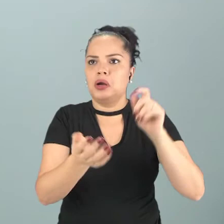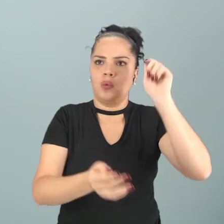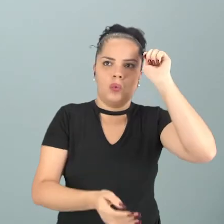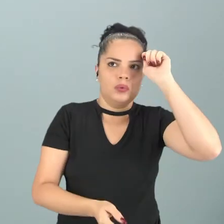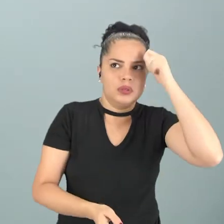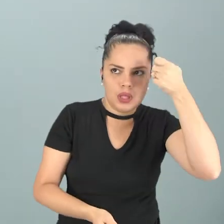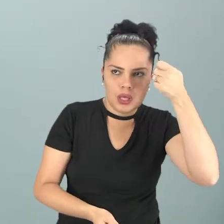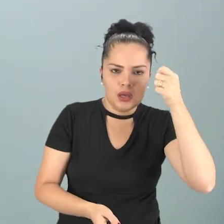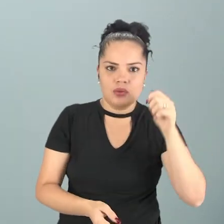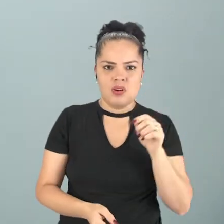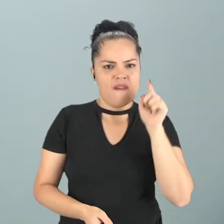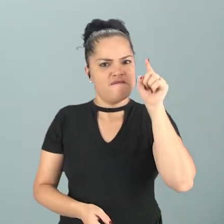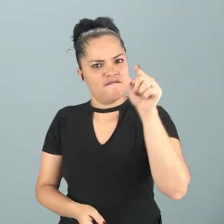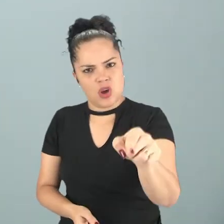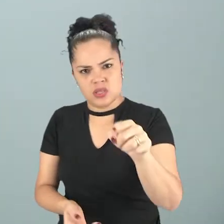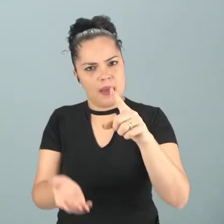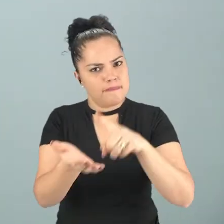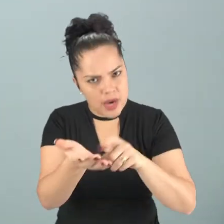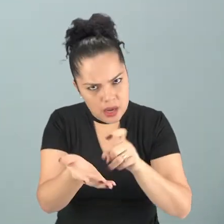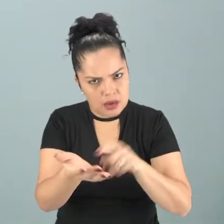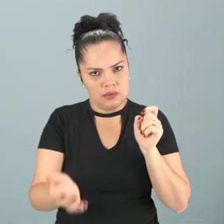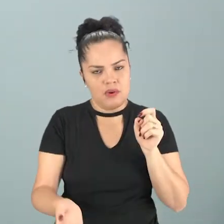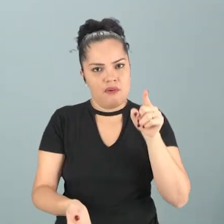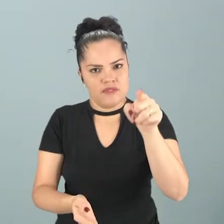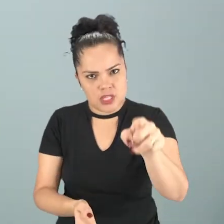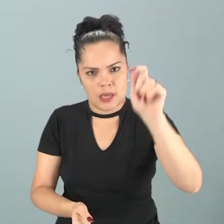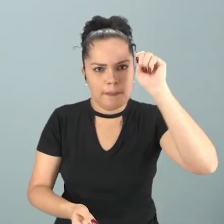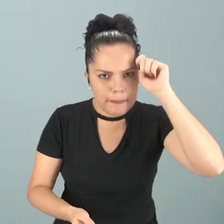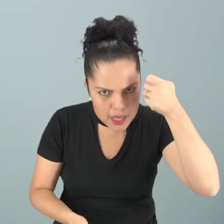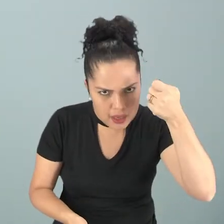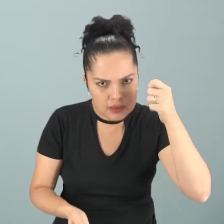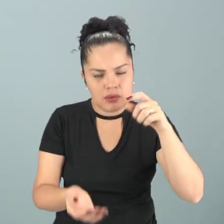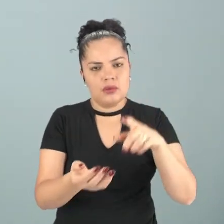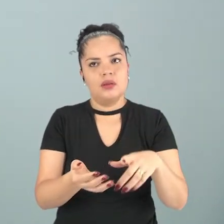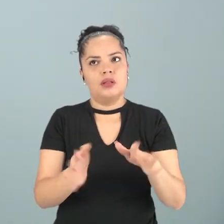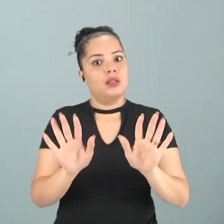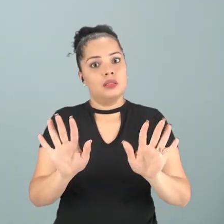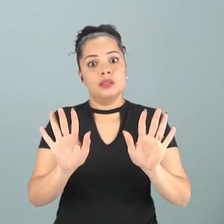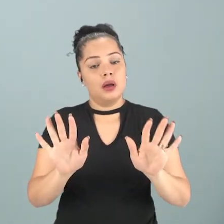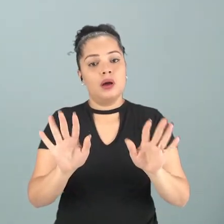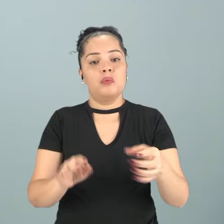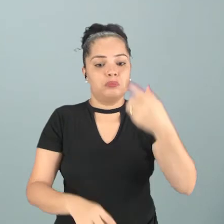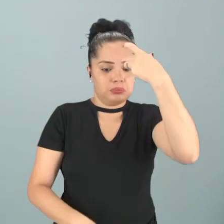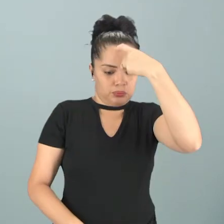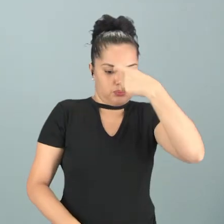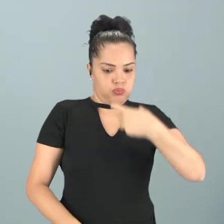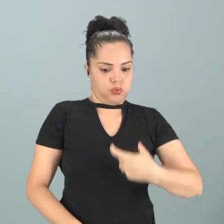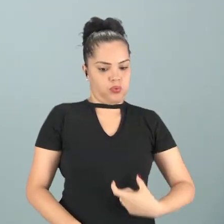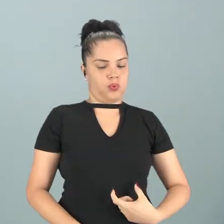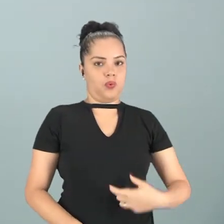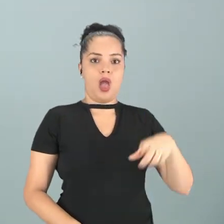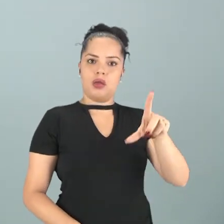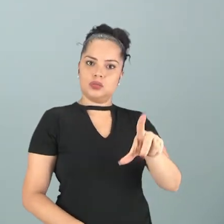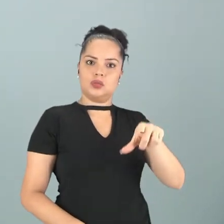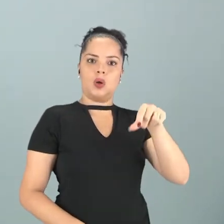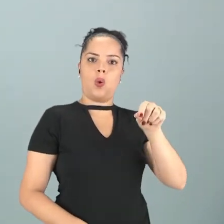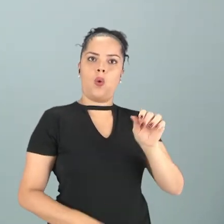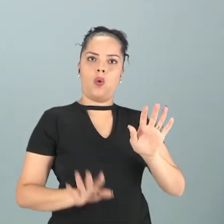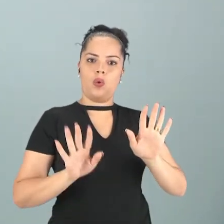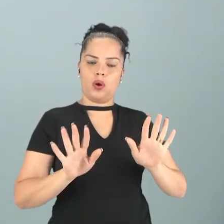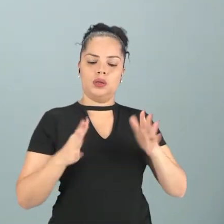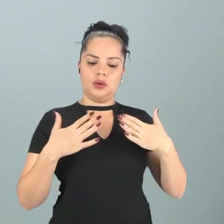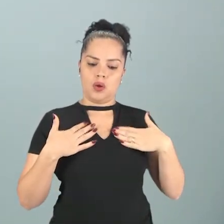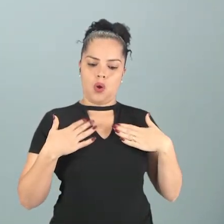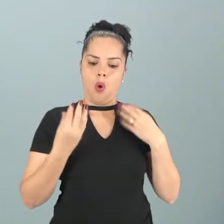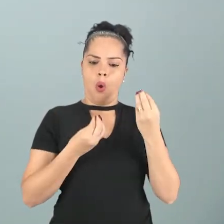para você e dizer, não, você é branco, não, você é preto, não, você é pardo. Isso é uma questão de autodeclaração, certo? Você se